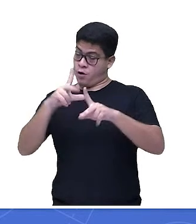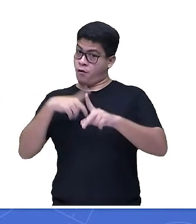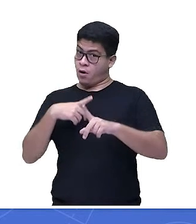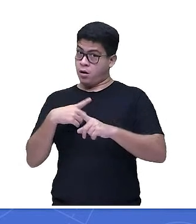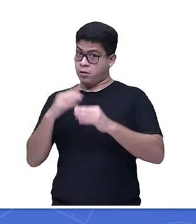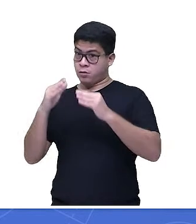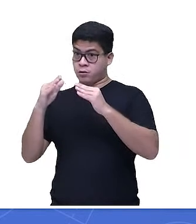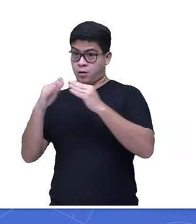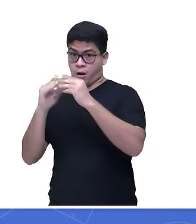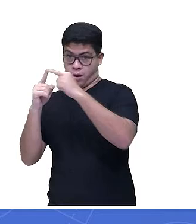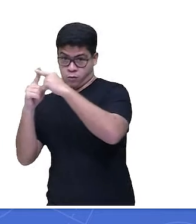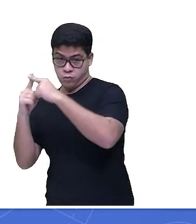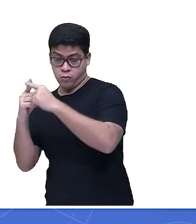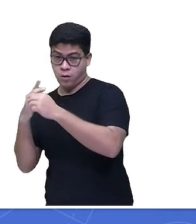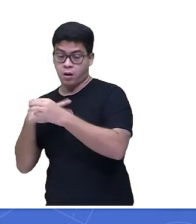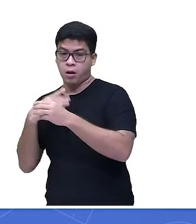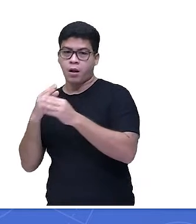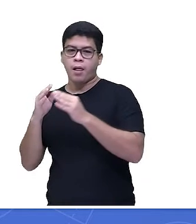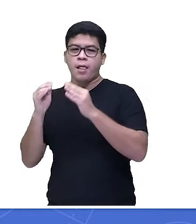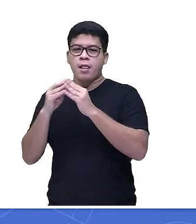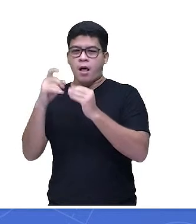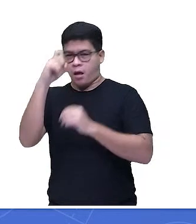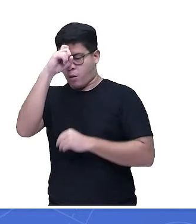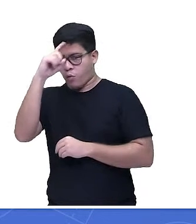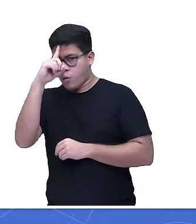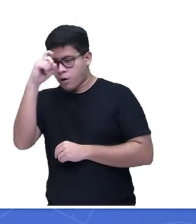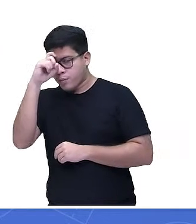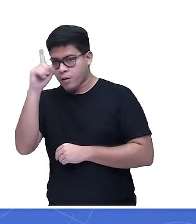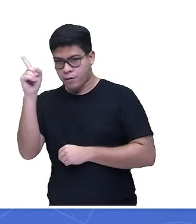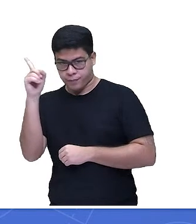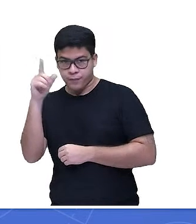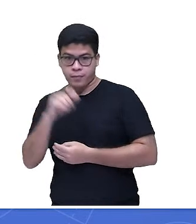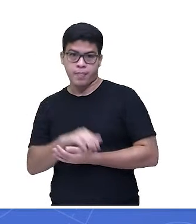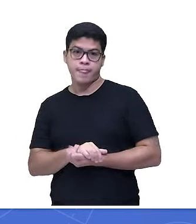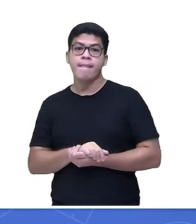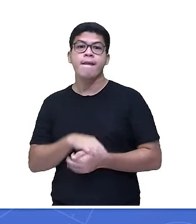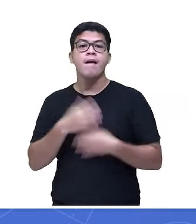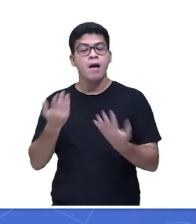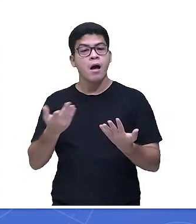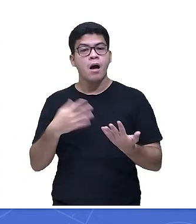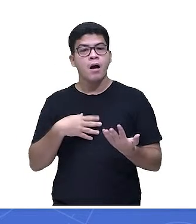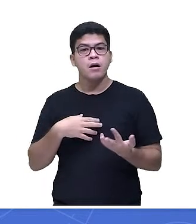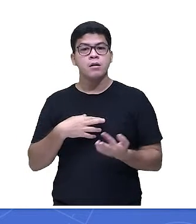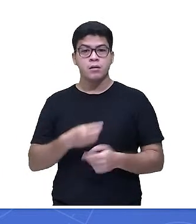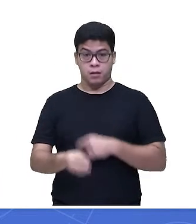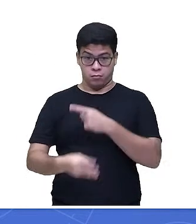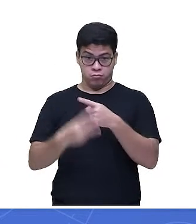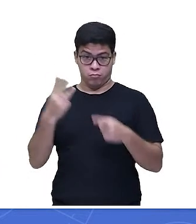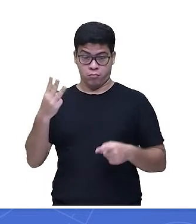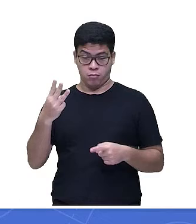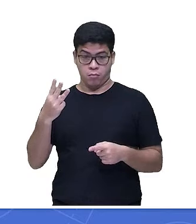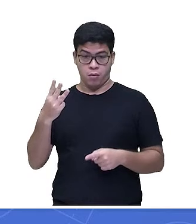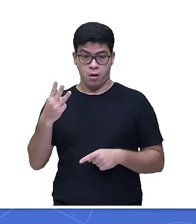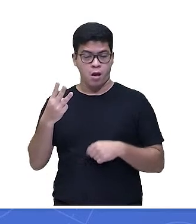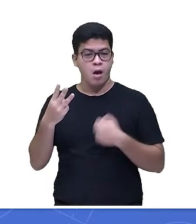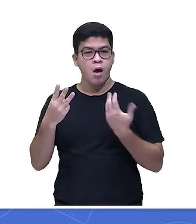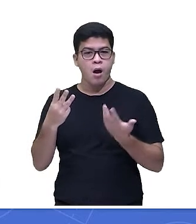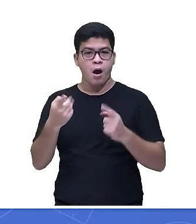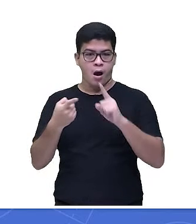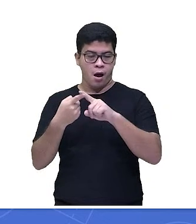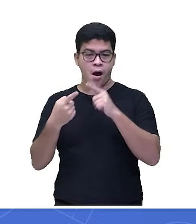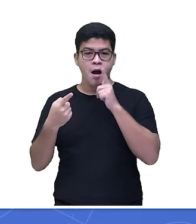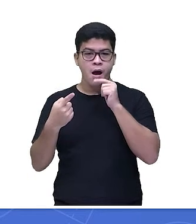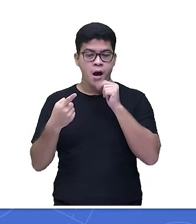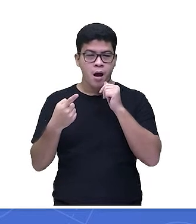bom? Não é a mesma coisa, são coisas diferentes. O soro caseiro, gente, ele tem 3 componentes que a gente utiliza: